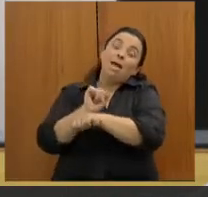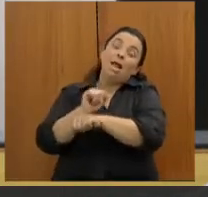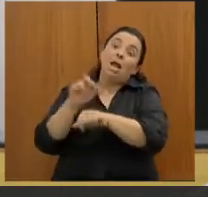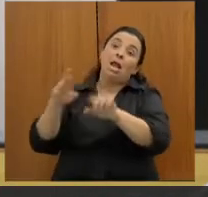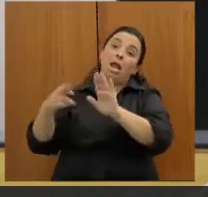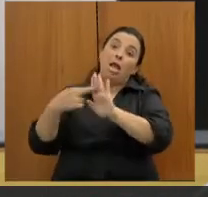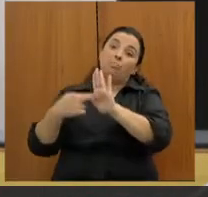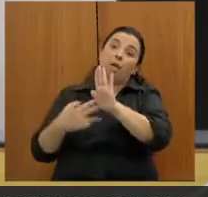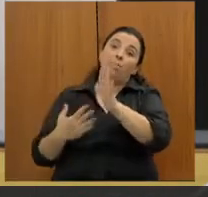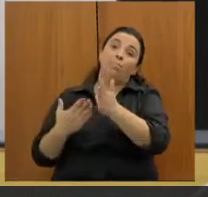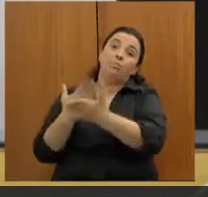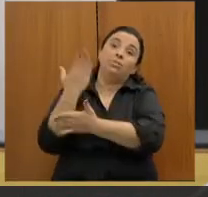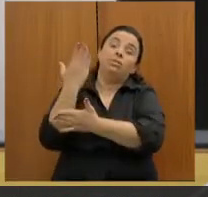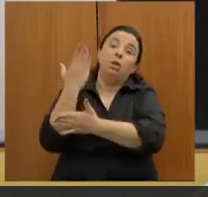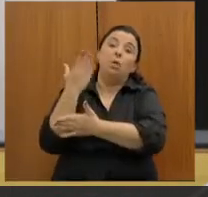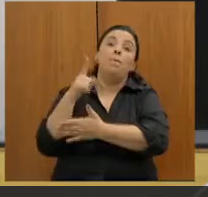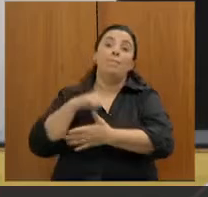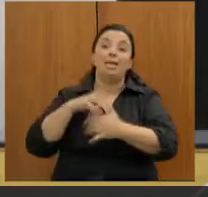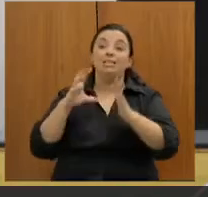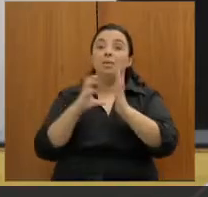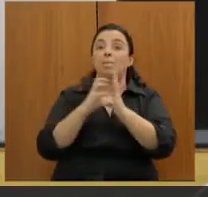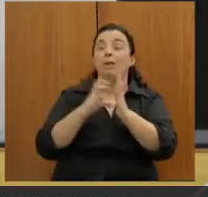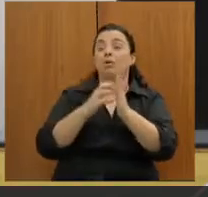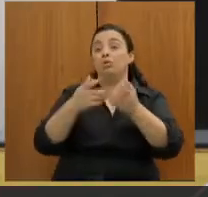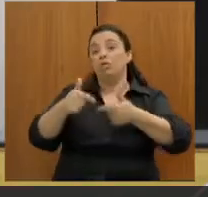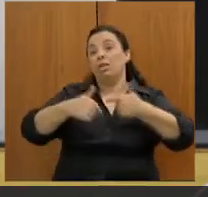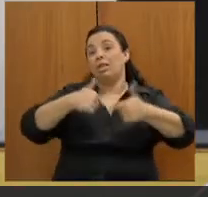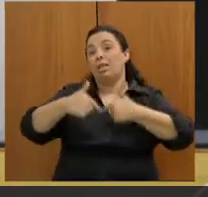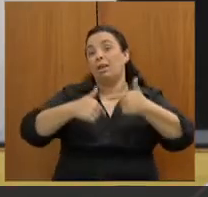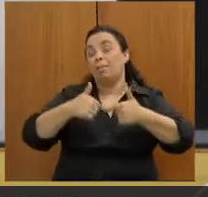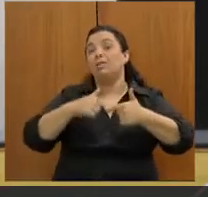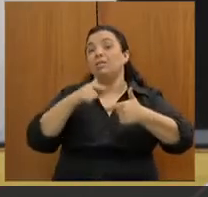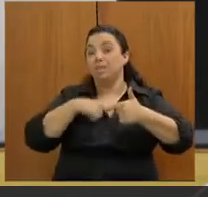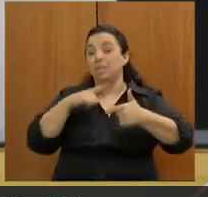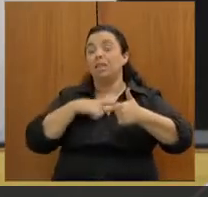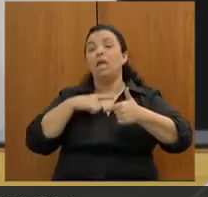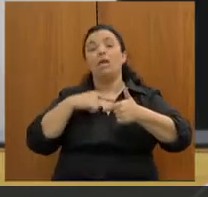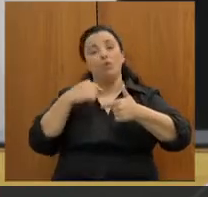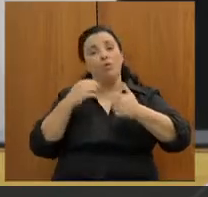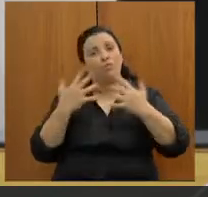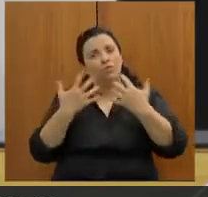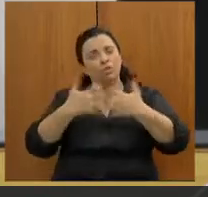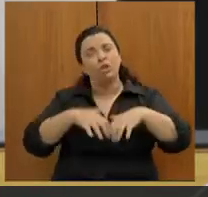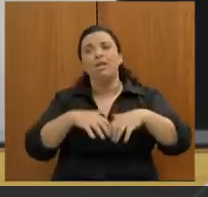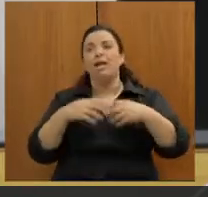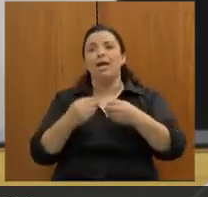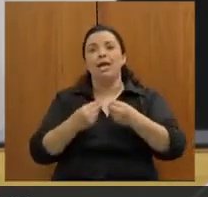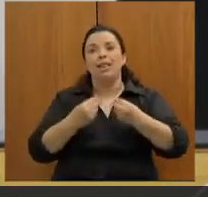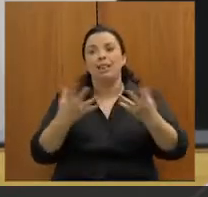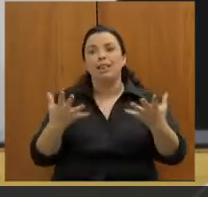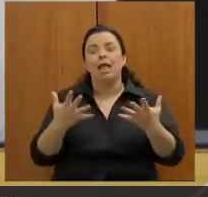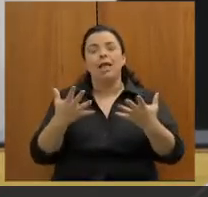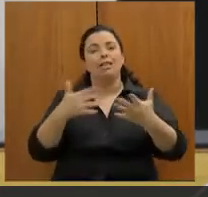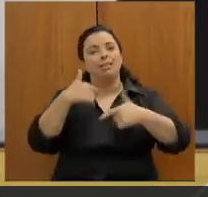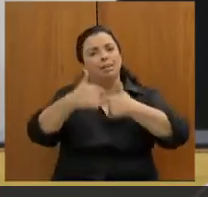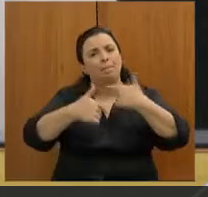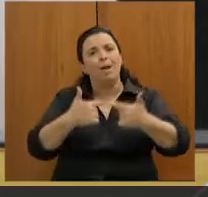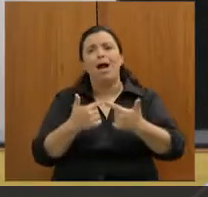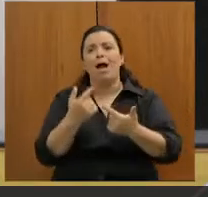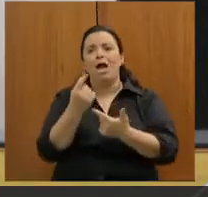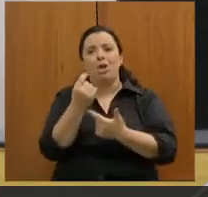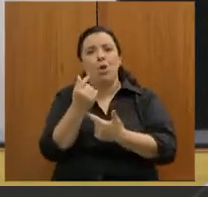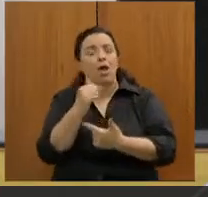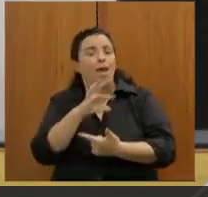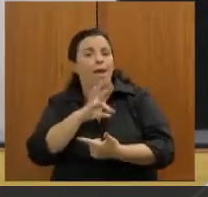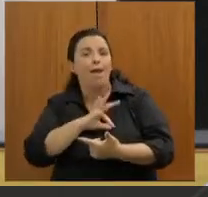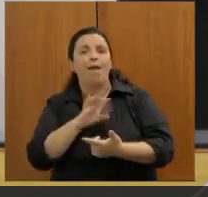para que o banco de empregos esteja ativo e gerando emprego renda e mais do que isso